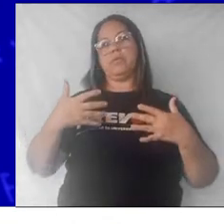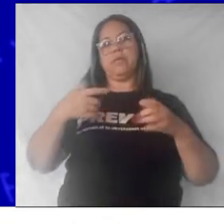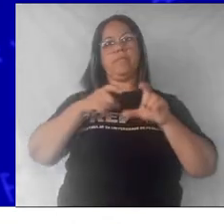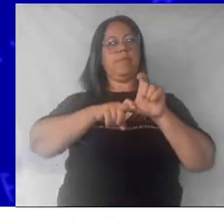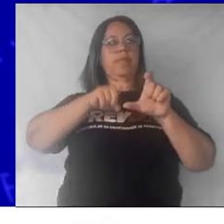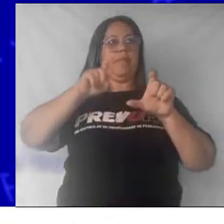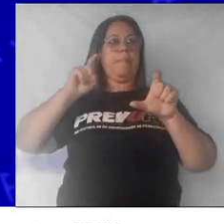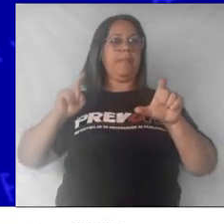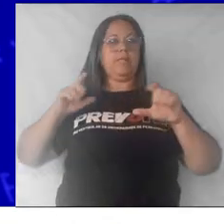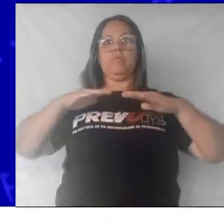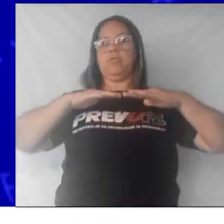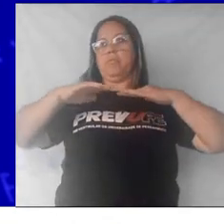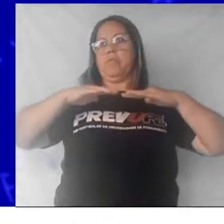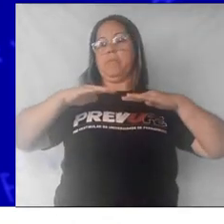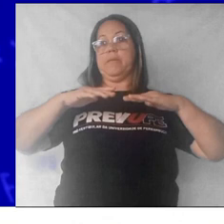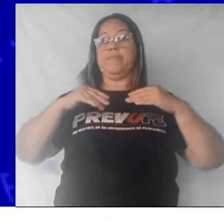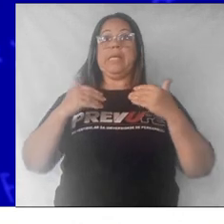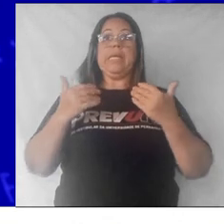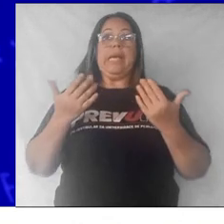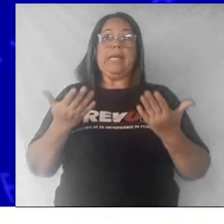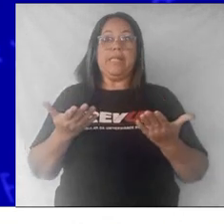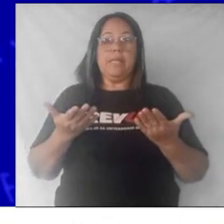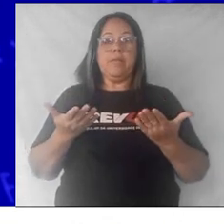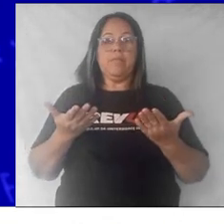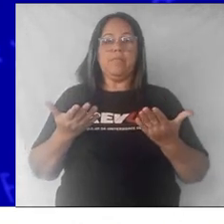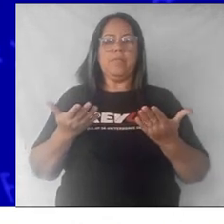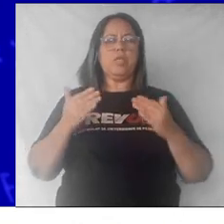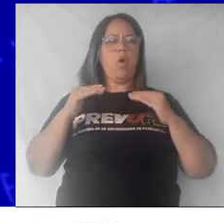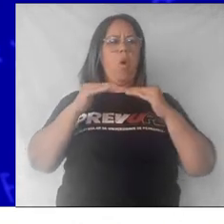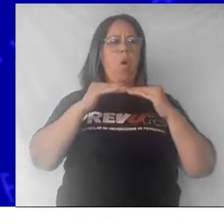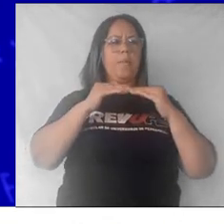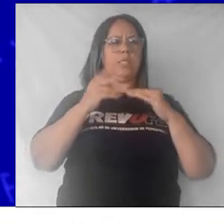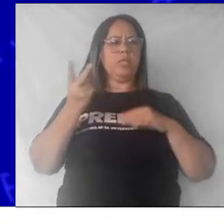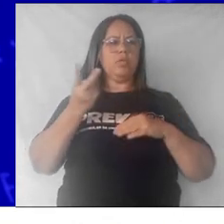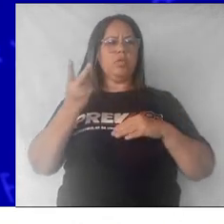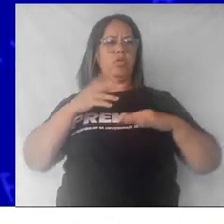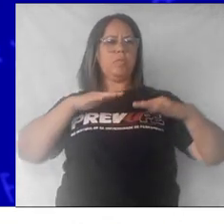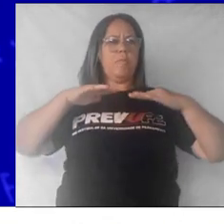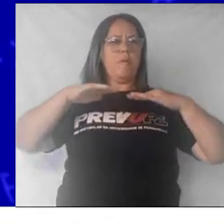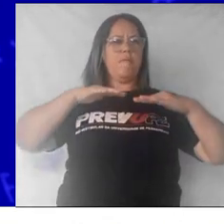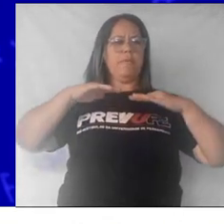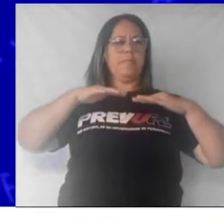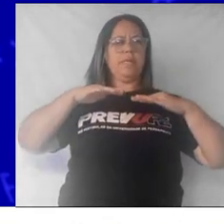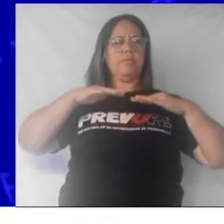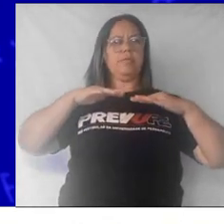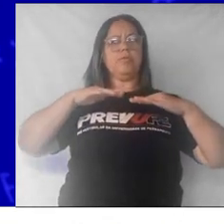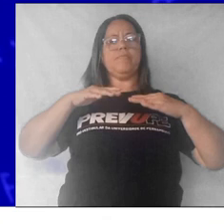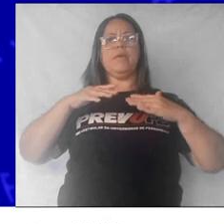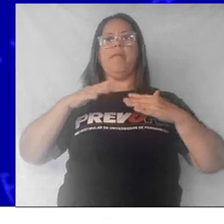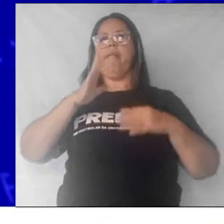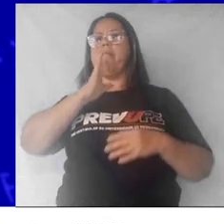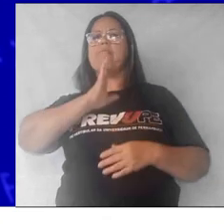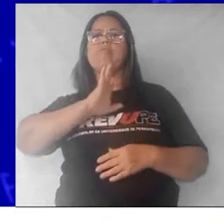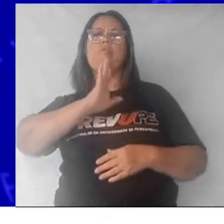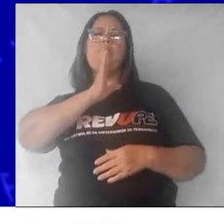independência dos movimentos. Então, nessa combinação desses dois movimentos, é muito